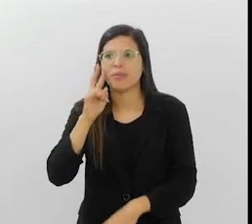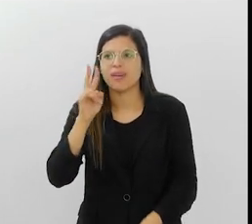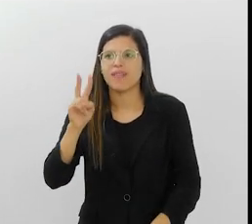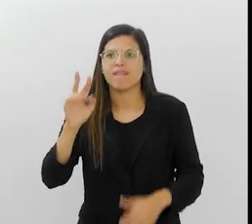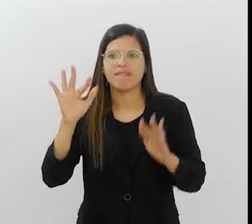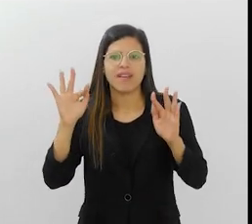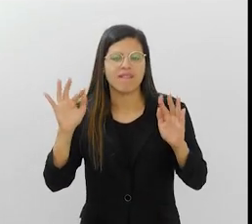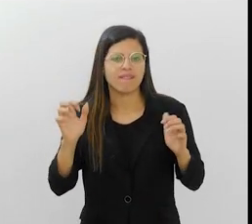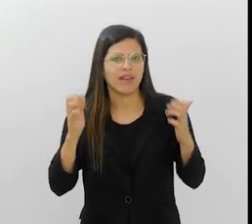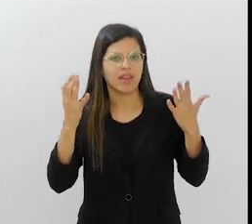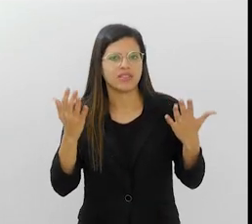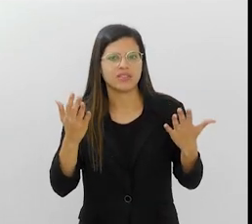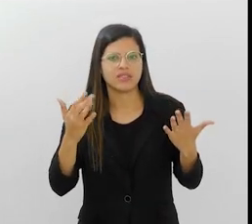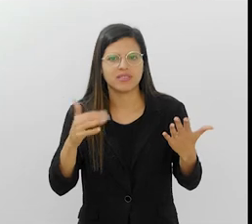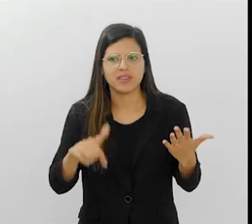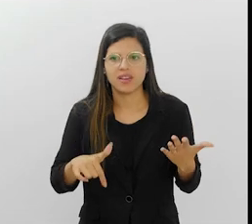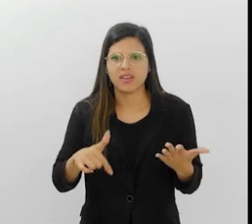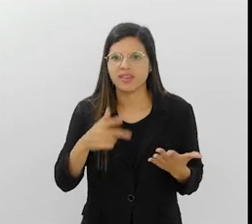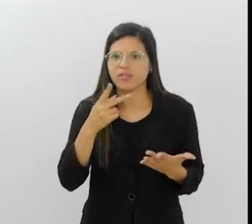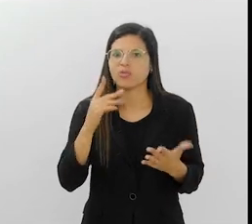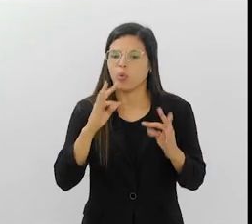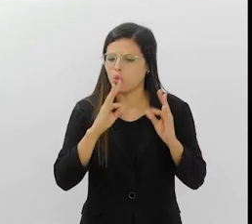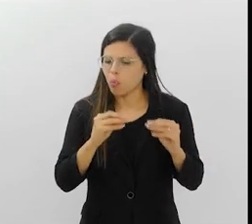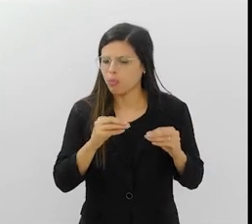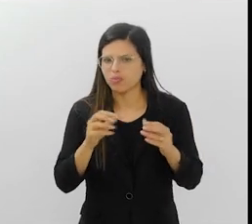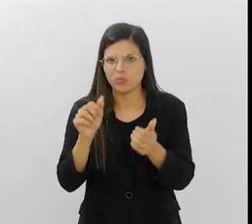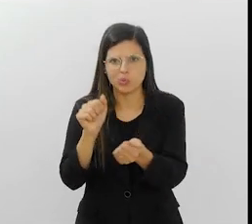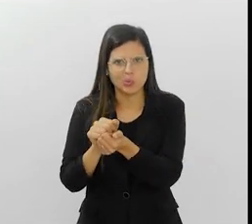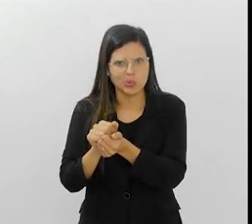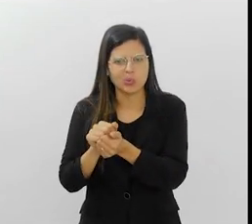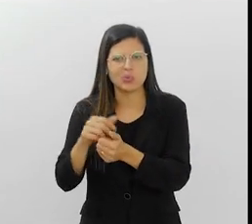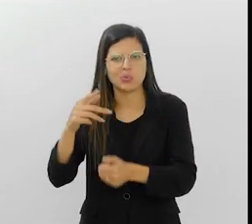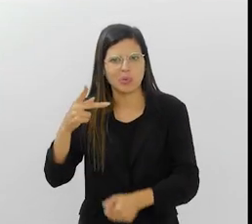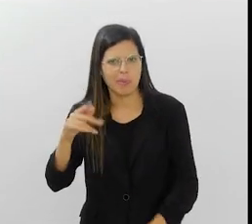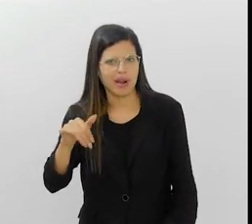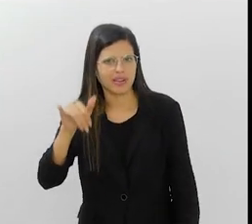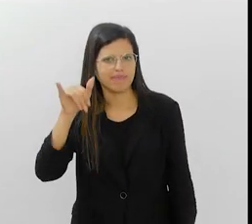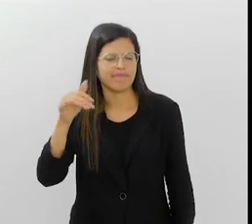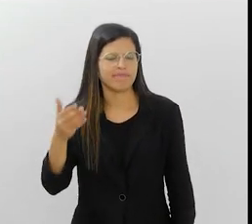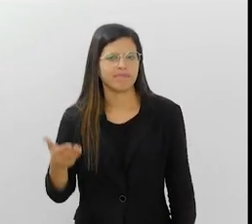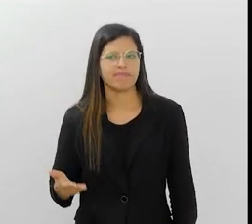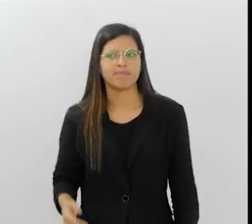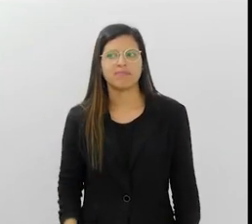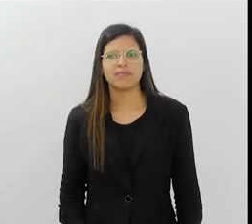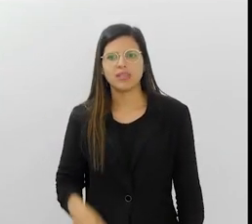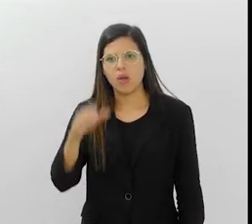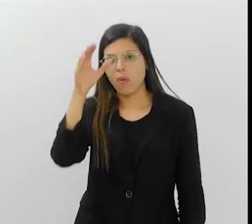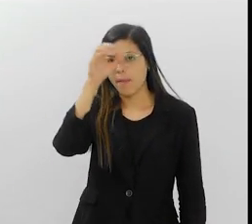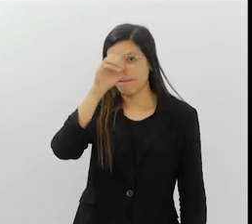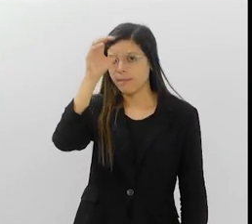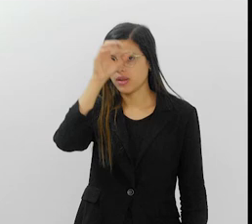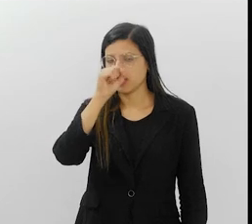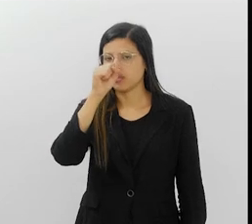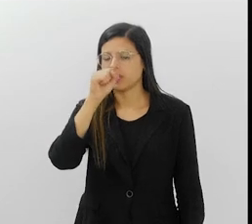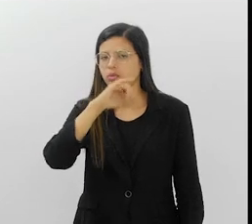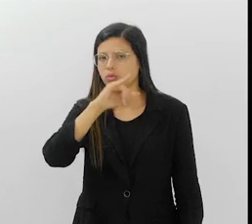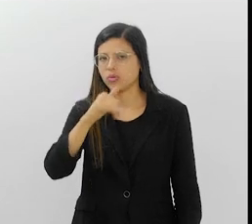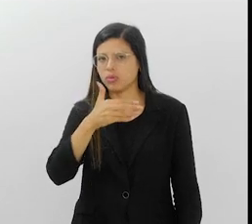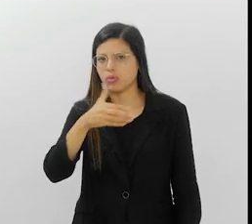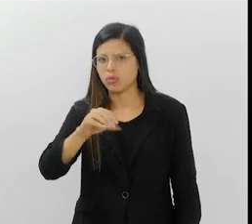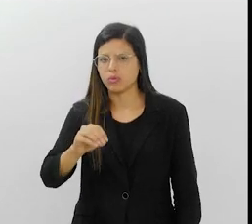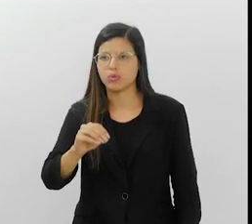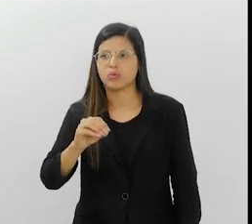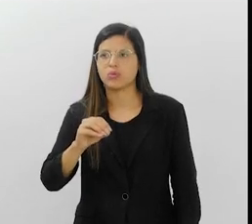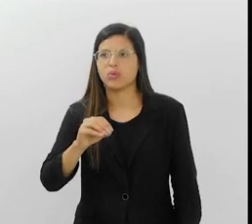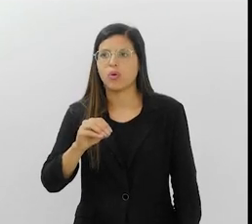passar em casa, pegar uma roupa. Não, vamos agora. Aí todo mundo ia para Paraty. Então, eu aprendi muito, Cláudio, com o João, nesse sentido